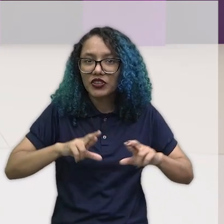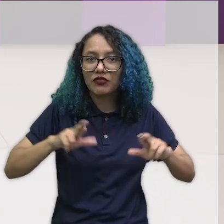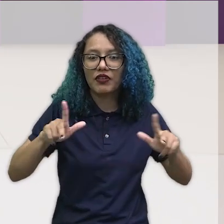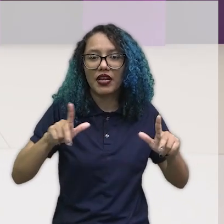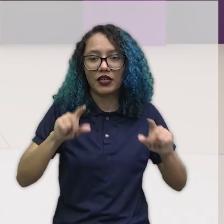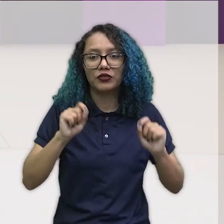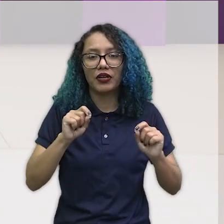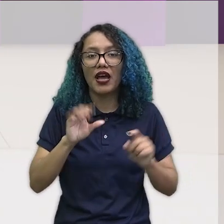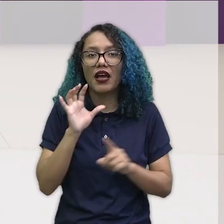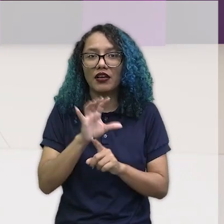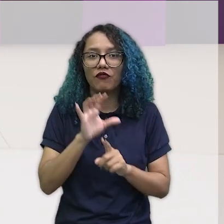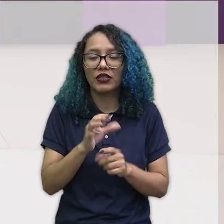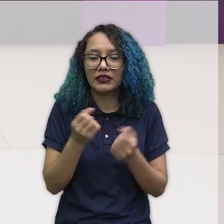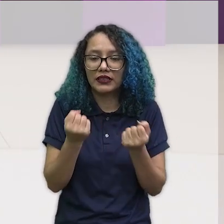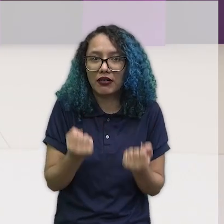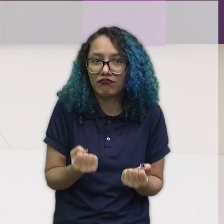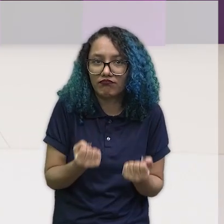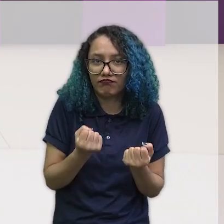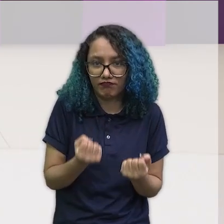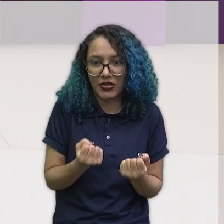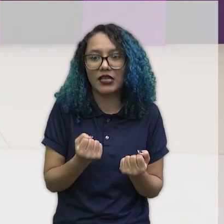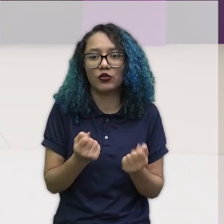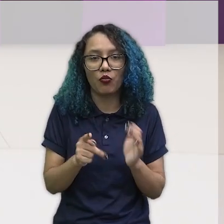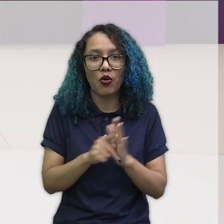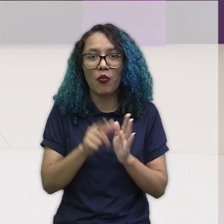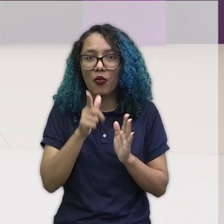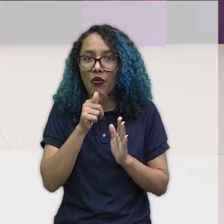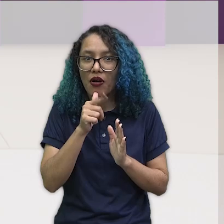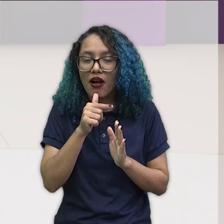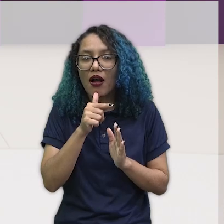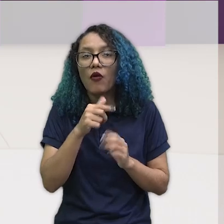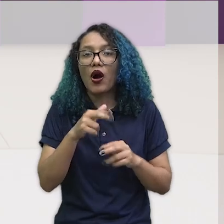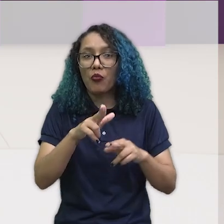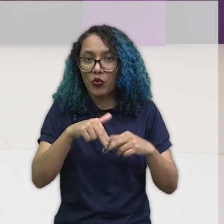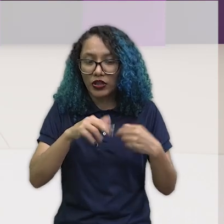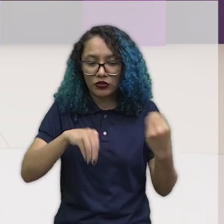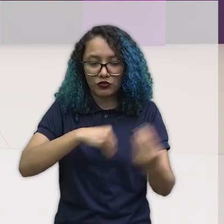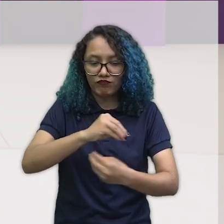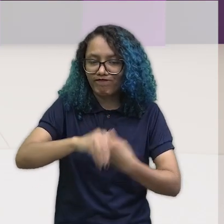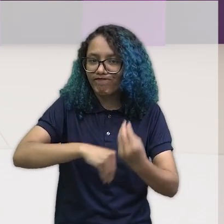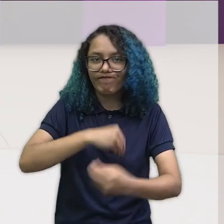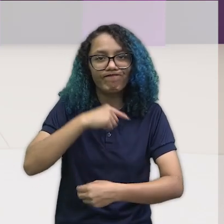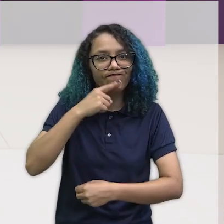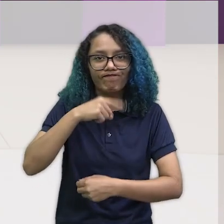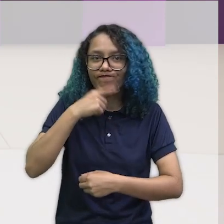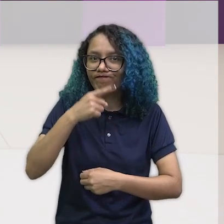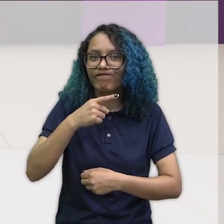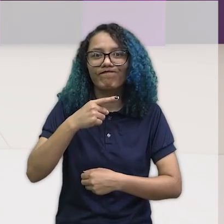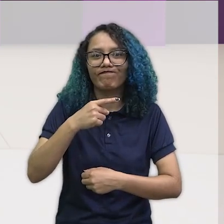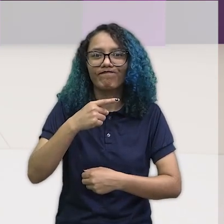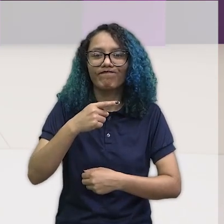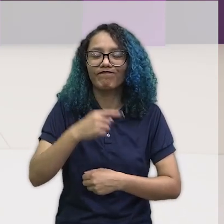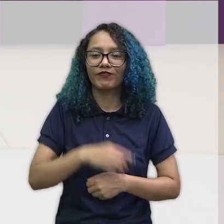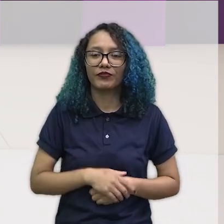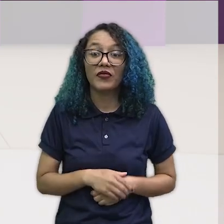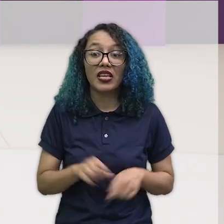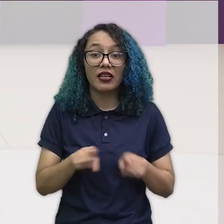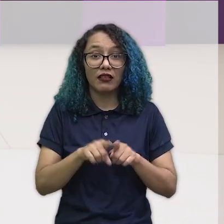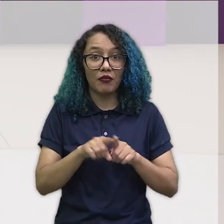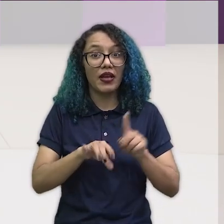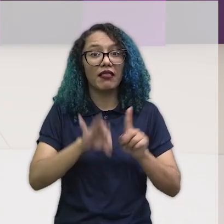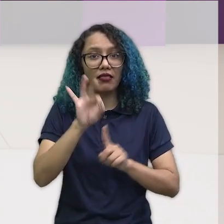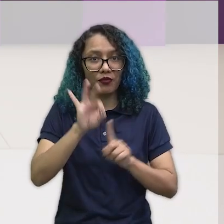a densidade dessas águas e dificulta a mistura entre esses dois rios. Além disso,